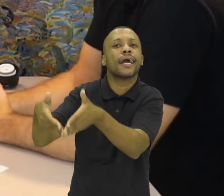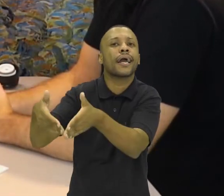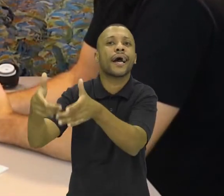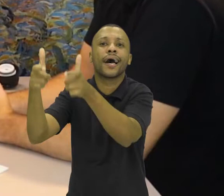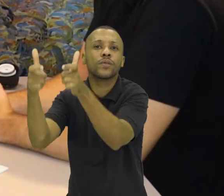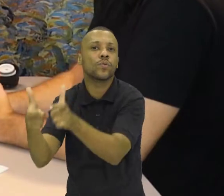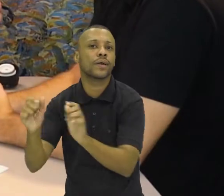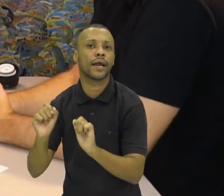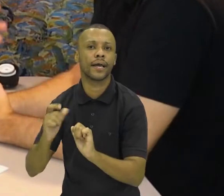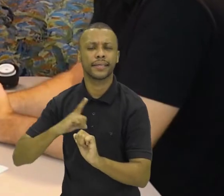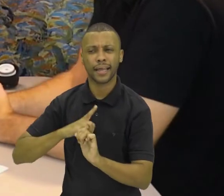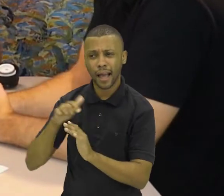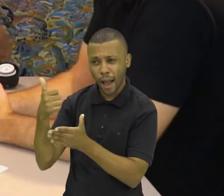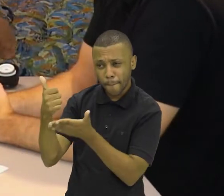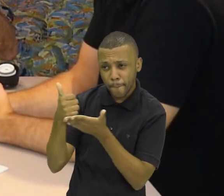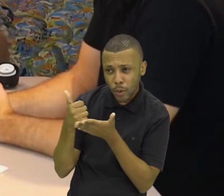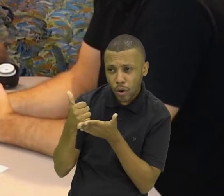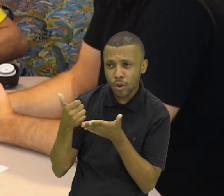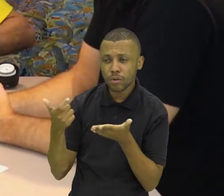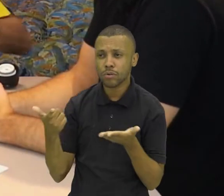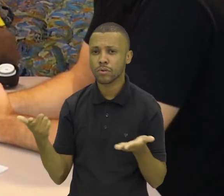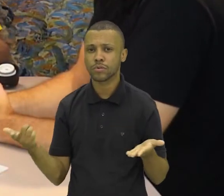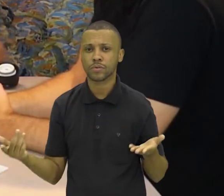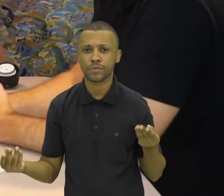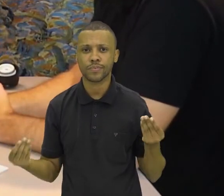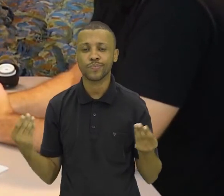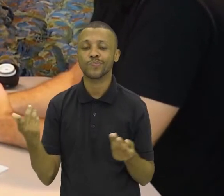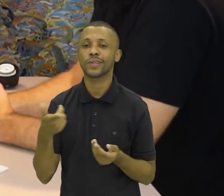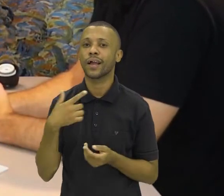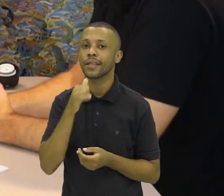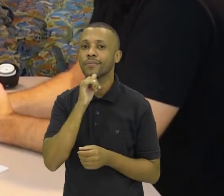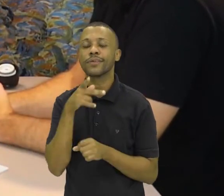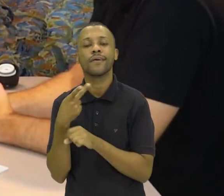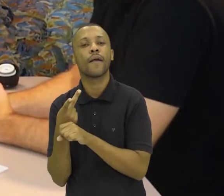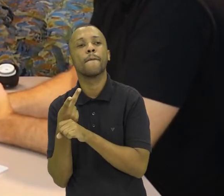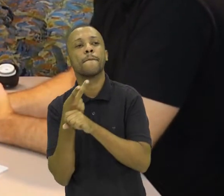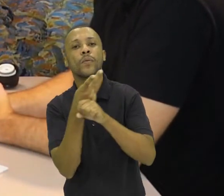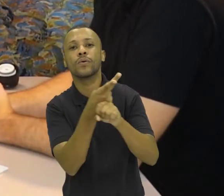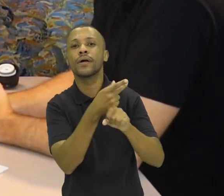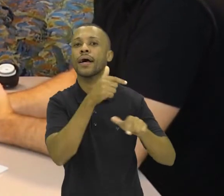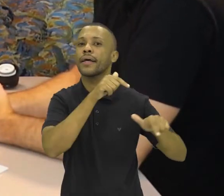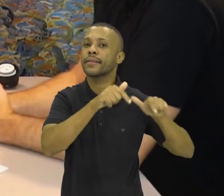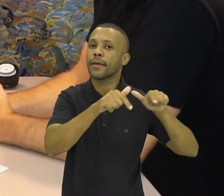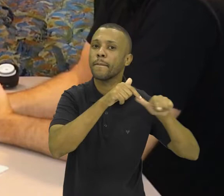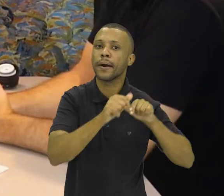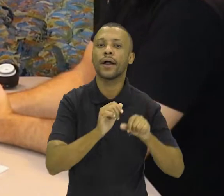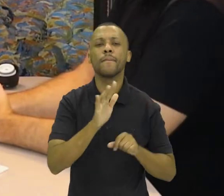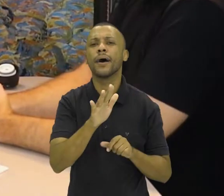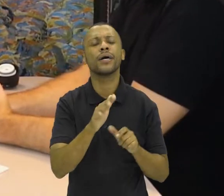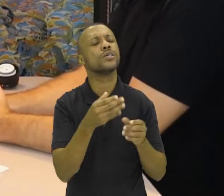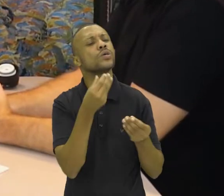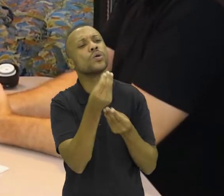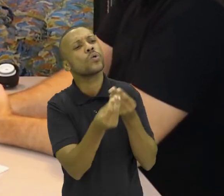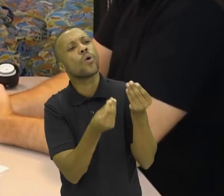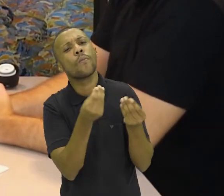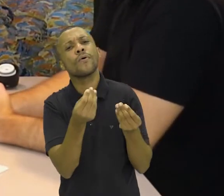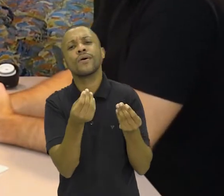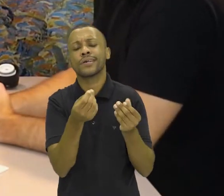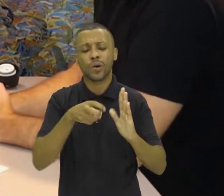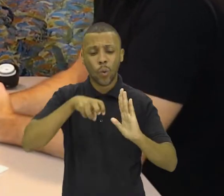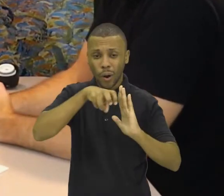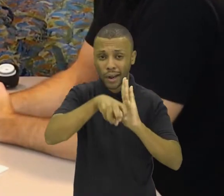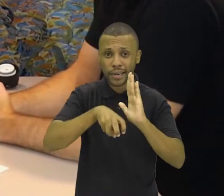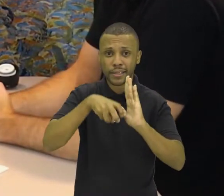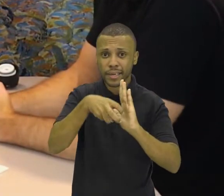qualificação. Venceu tudo isso porque você tinha apoio, uma rede de apoio, aí na hora de procurar emprego onde é que eu vou